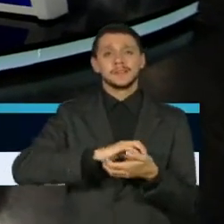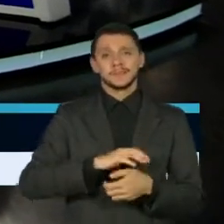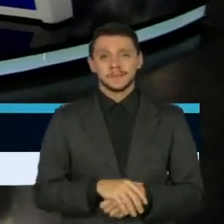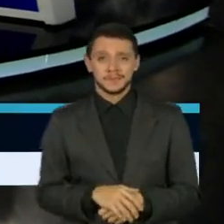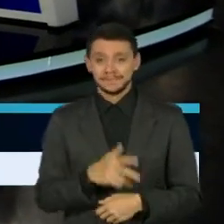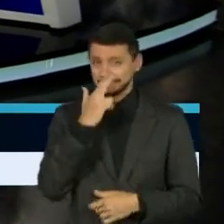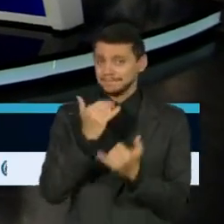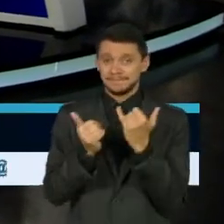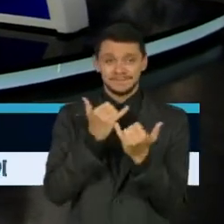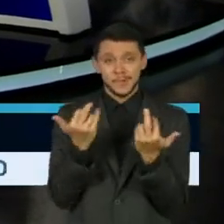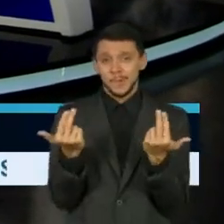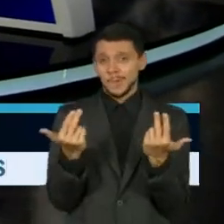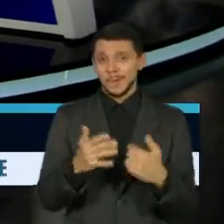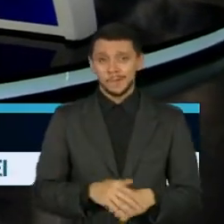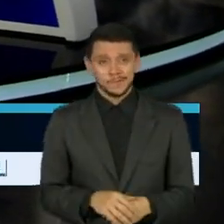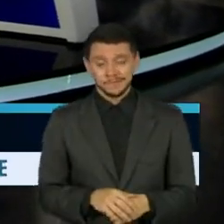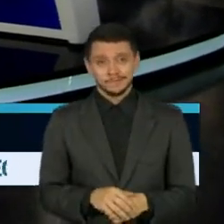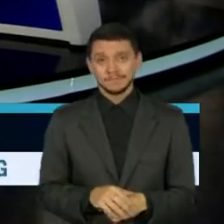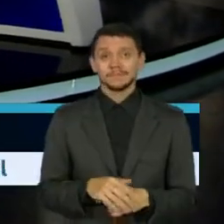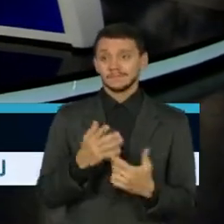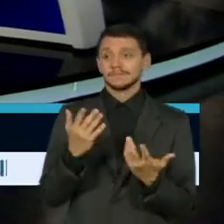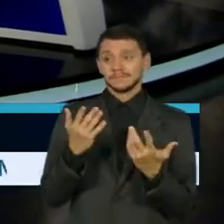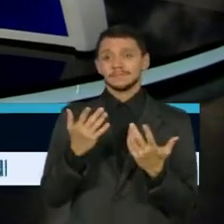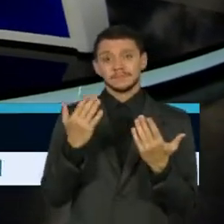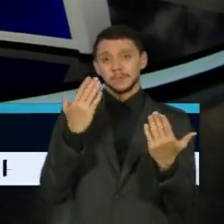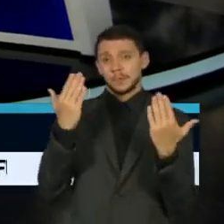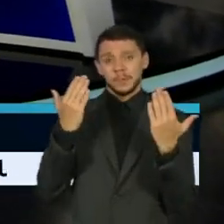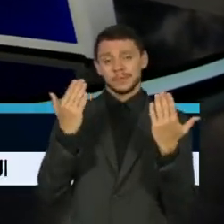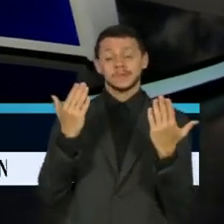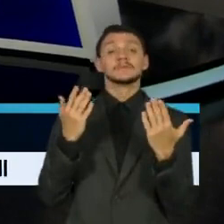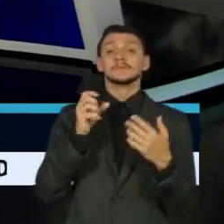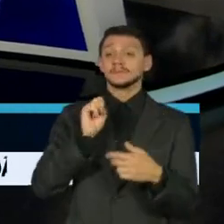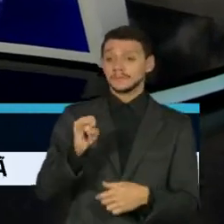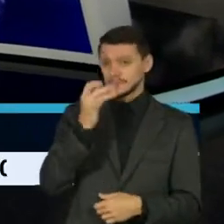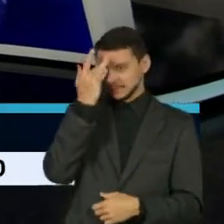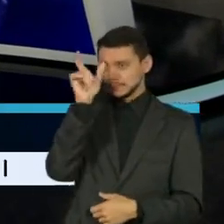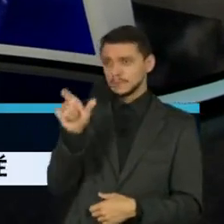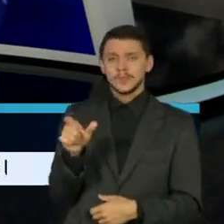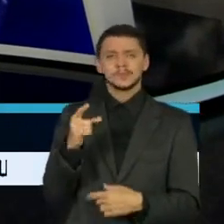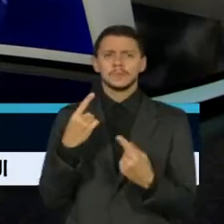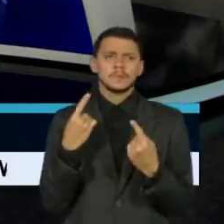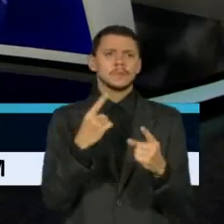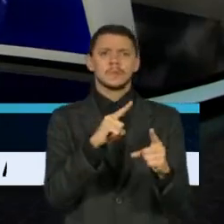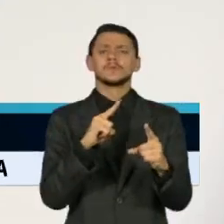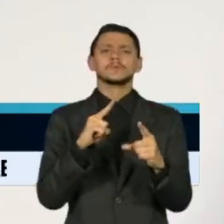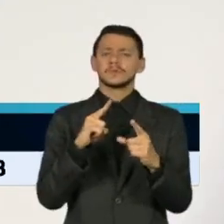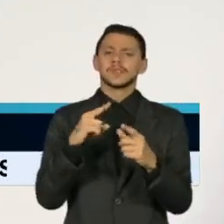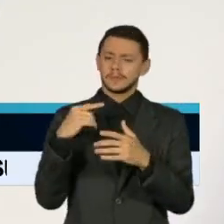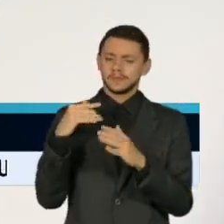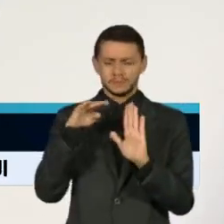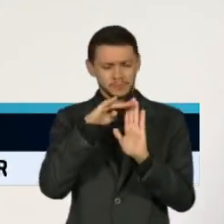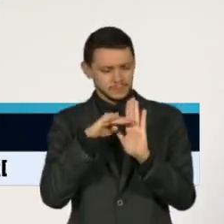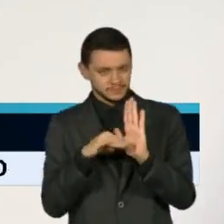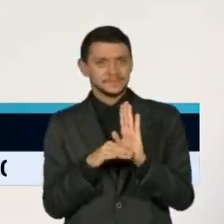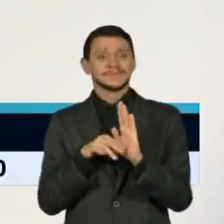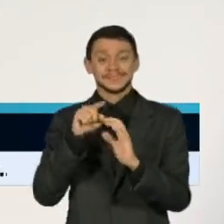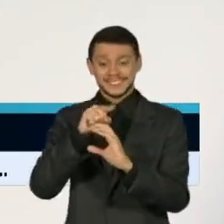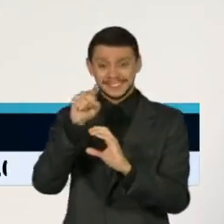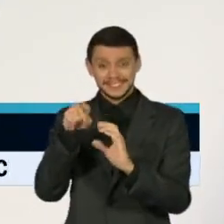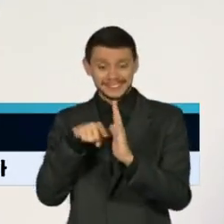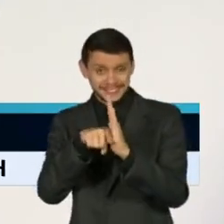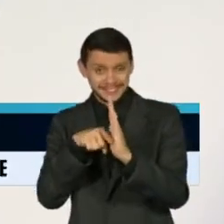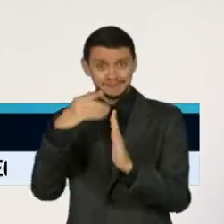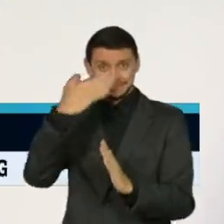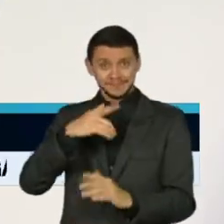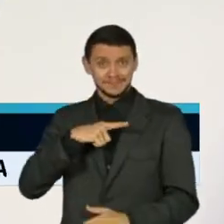parecido que você Pega alguém que é completamente contra todos os o fícus coloca dentro da Anvisa